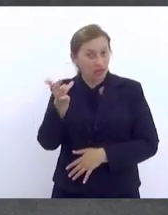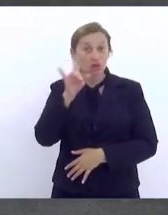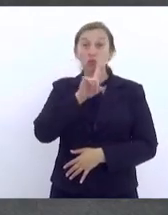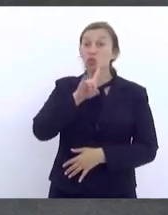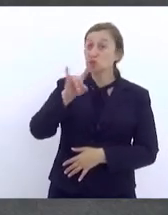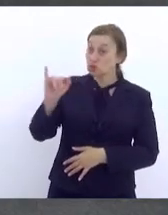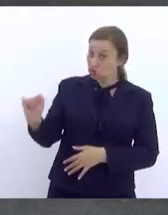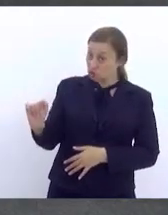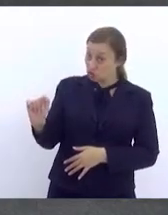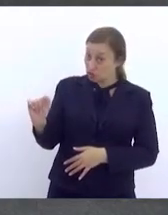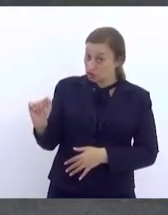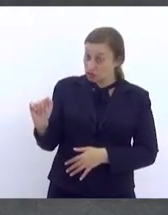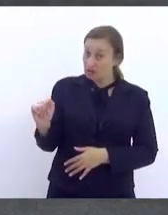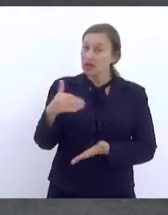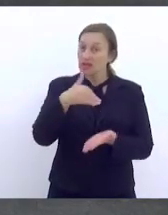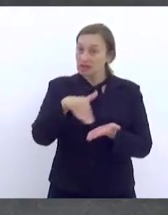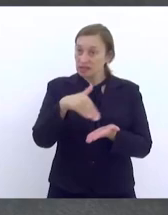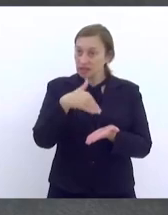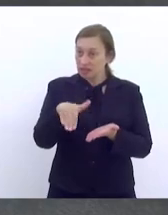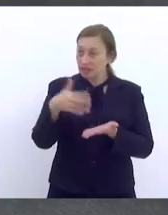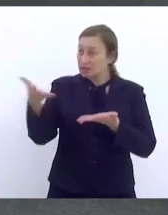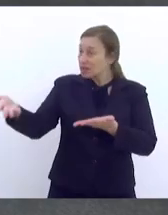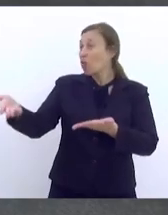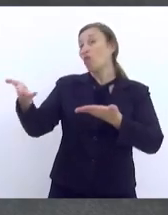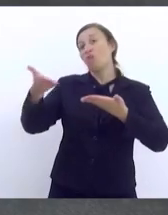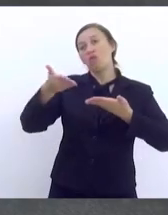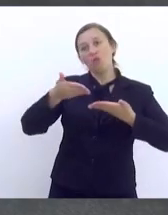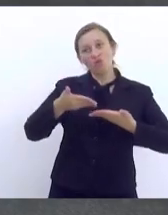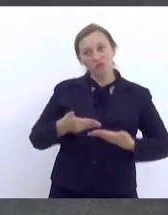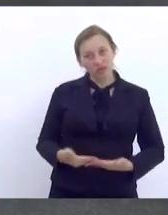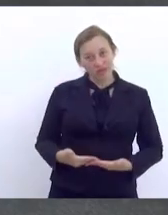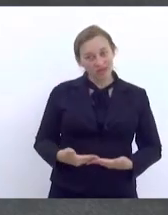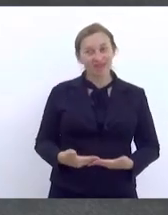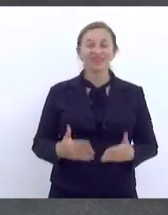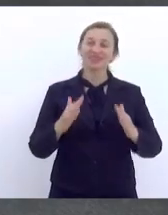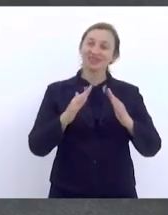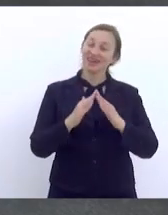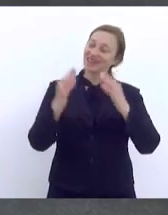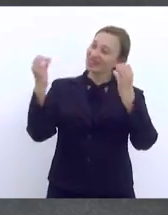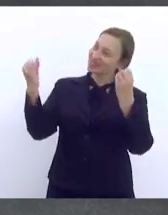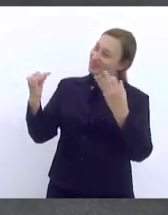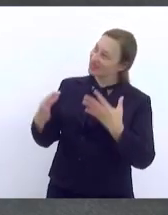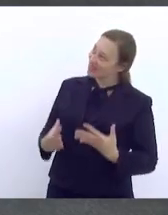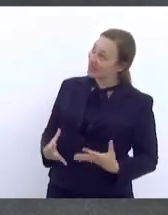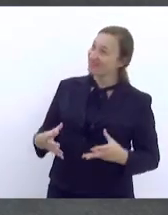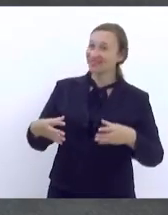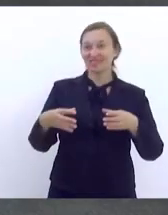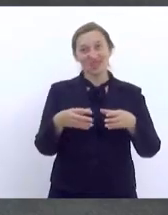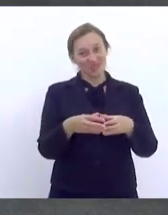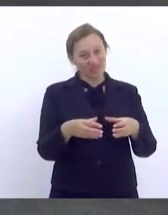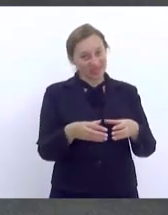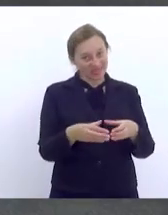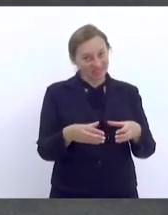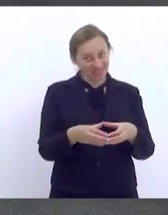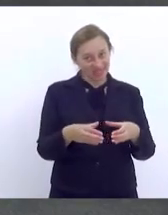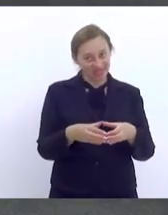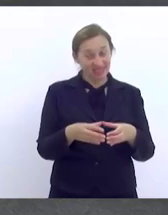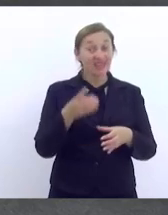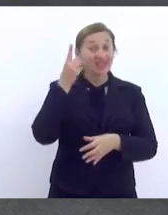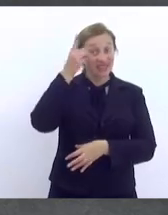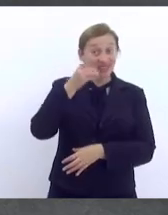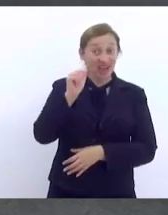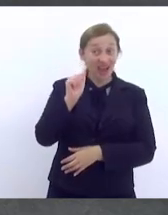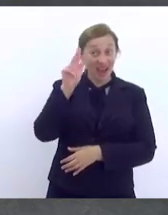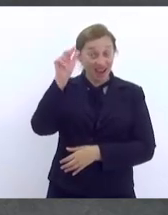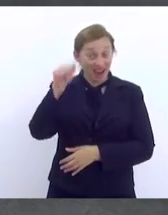o dia que a secretária está convidada a vir esta casa prestar esclarecimento perante a comissão presidida pelo Deputado Alan